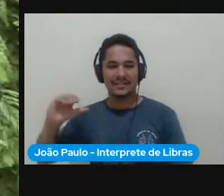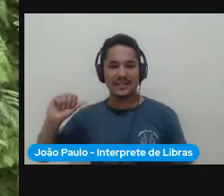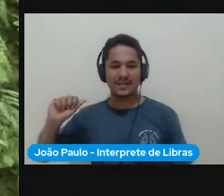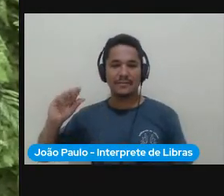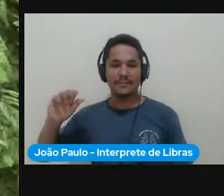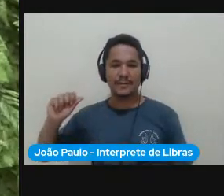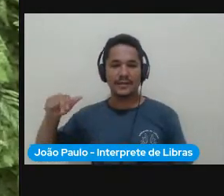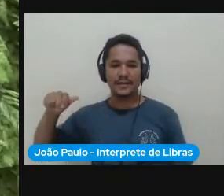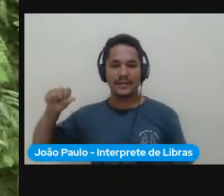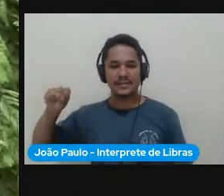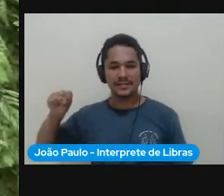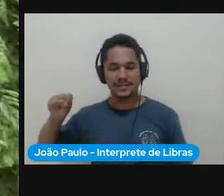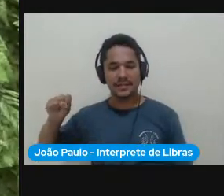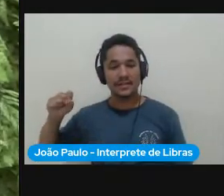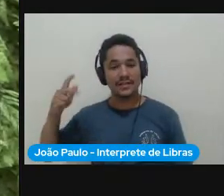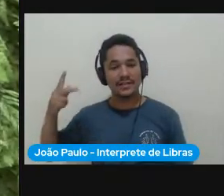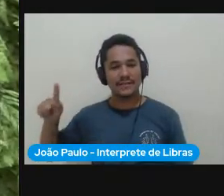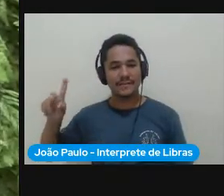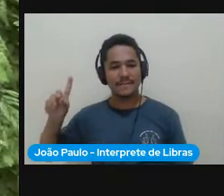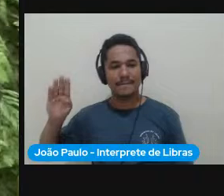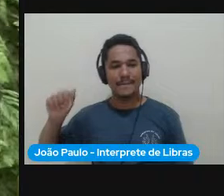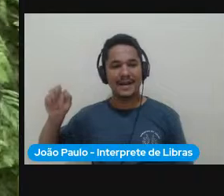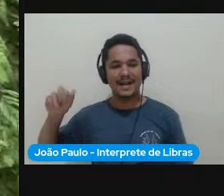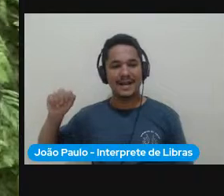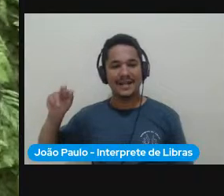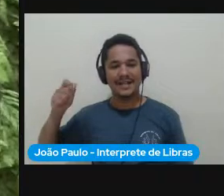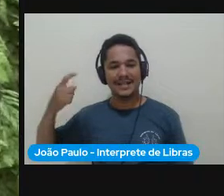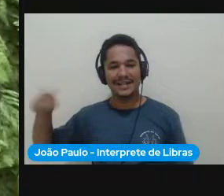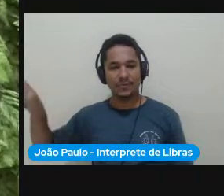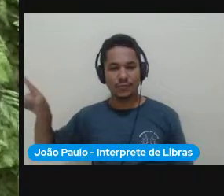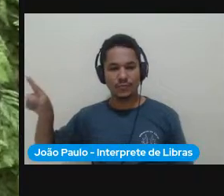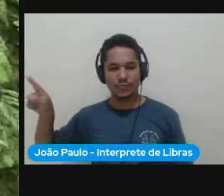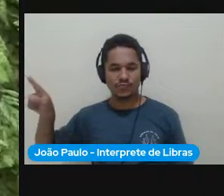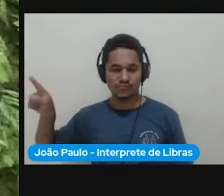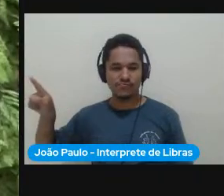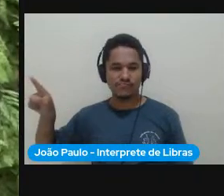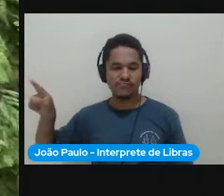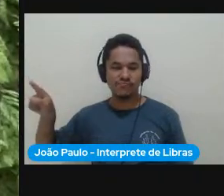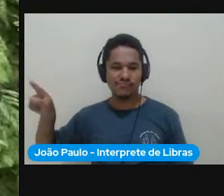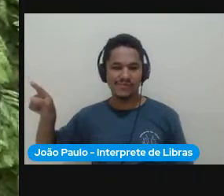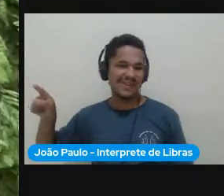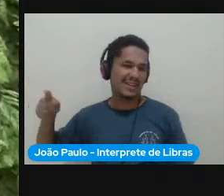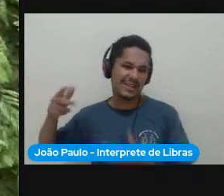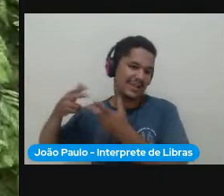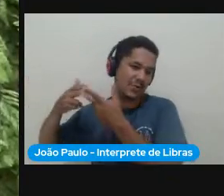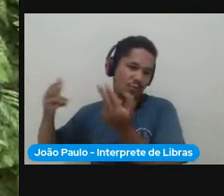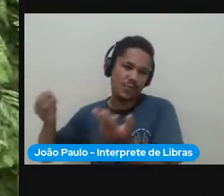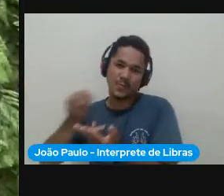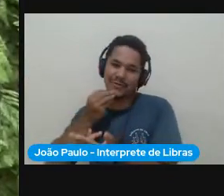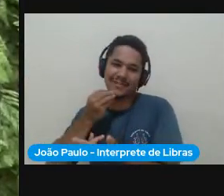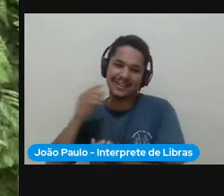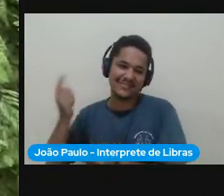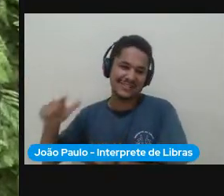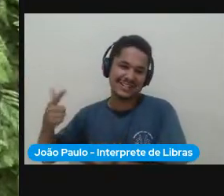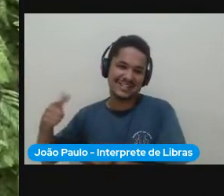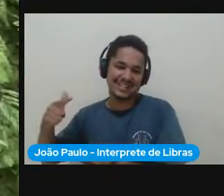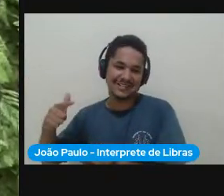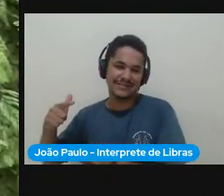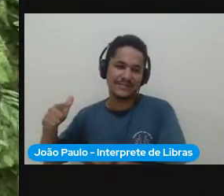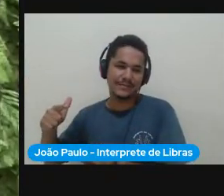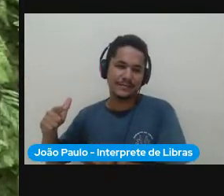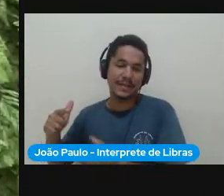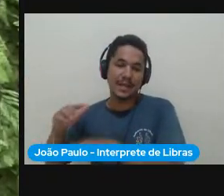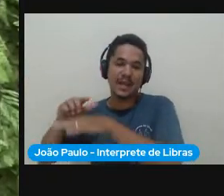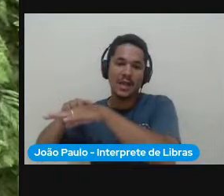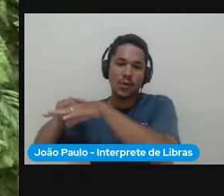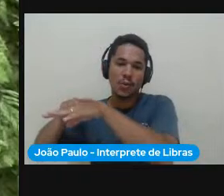lá, então a oportunidade era coisa que não chegava até na nossa mão. Dito isso, a própria cor, né, já